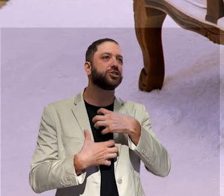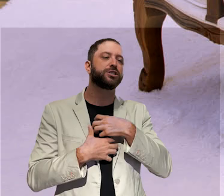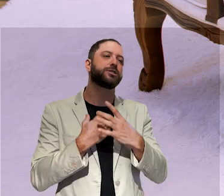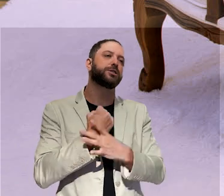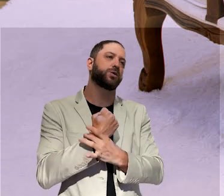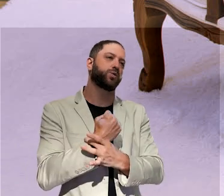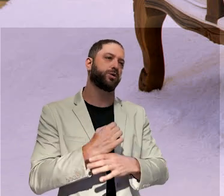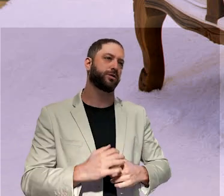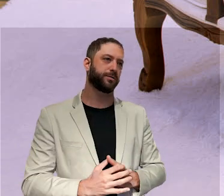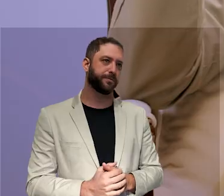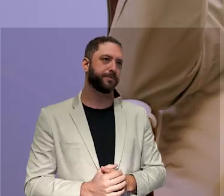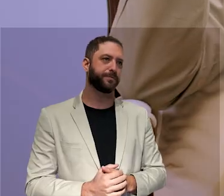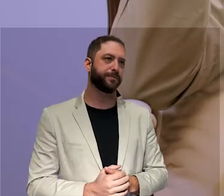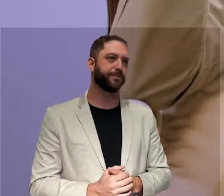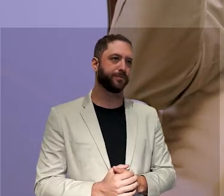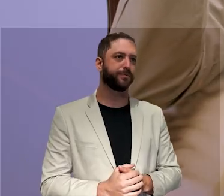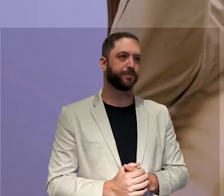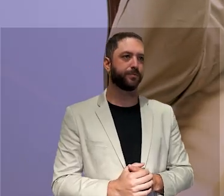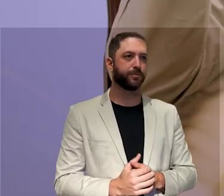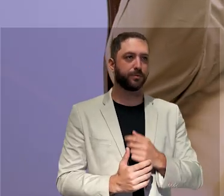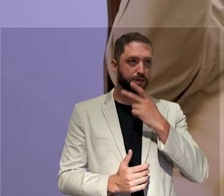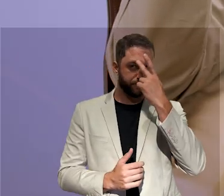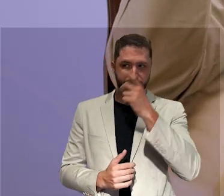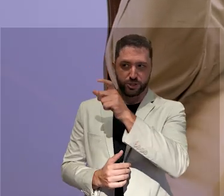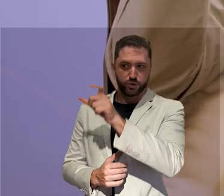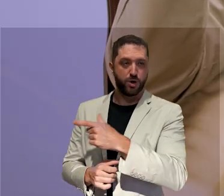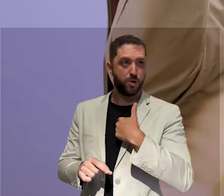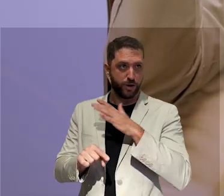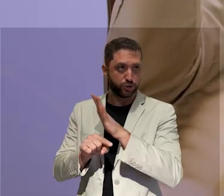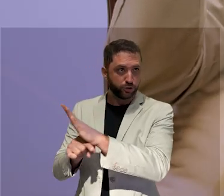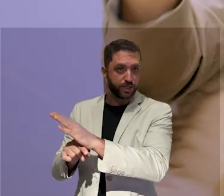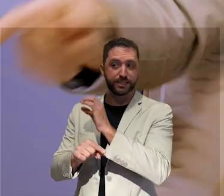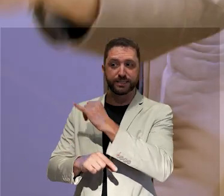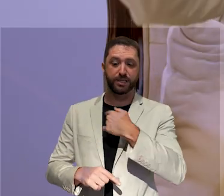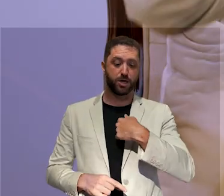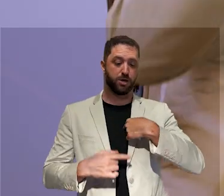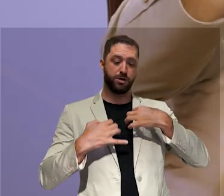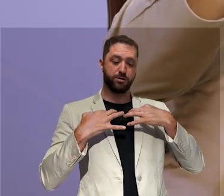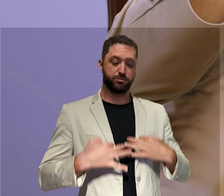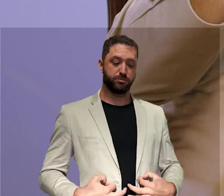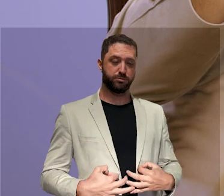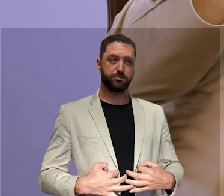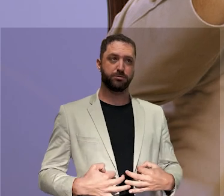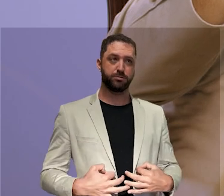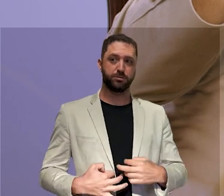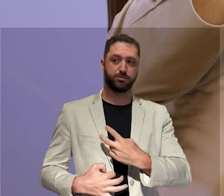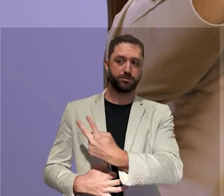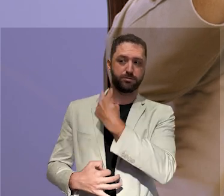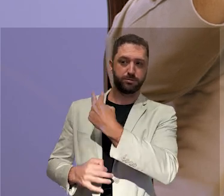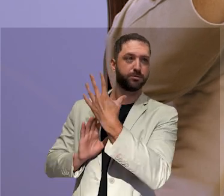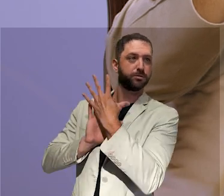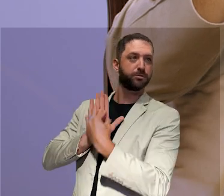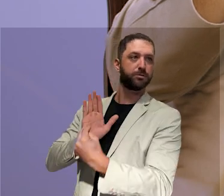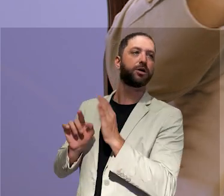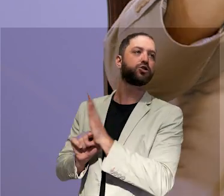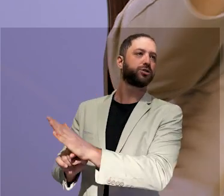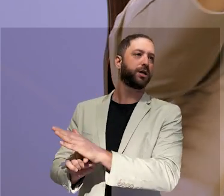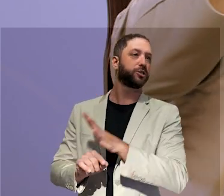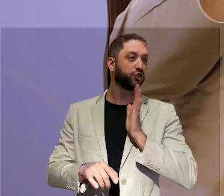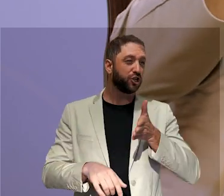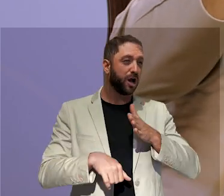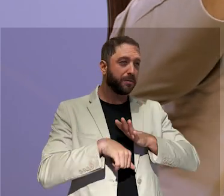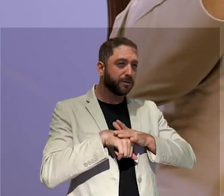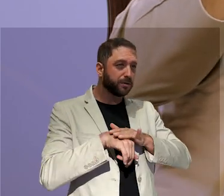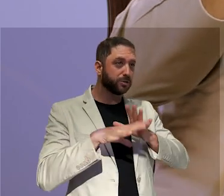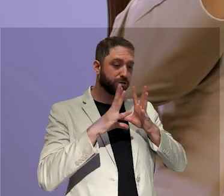sentir protegida e segura. Eu só posso ajudar o outro naquilo que eu sou exemplo antes de mais nada. Aquilo que